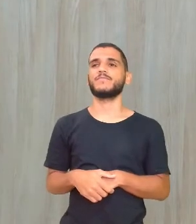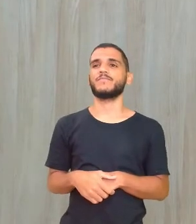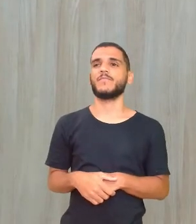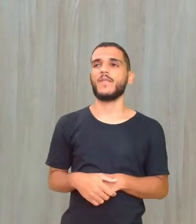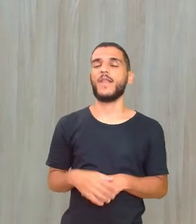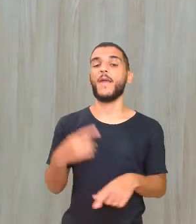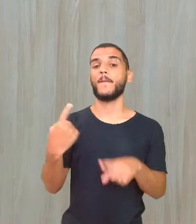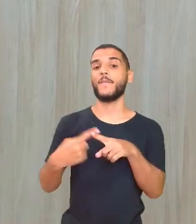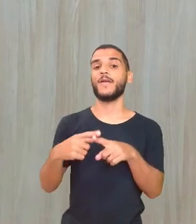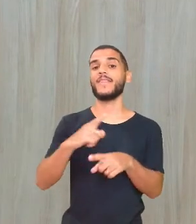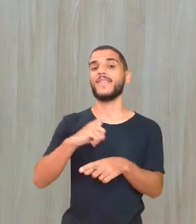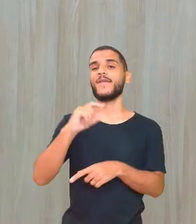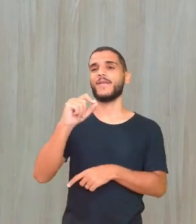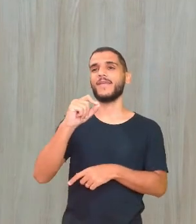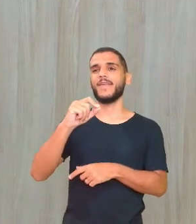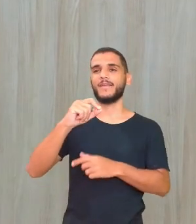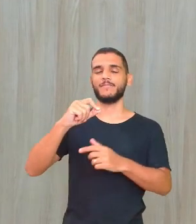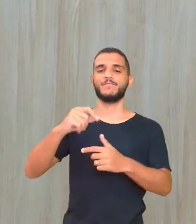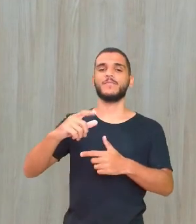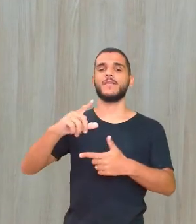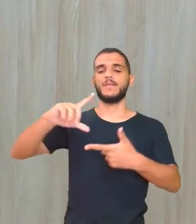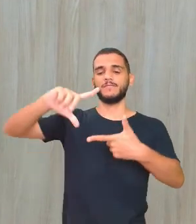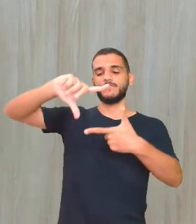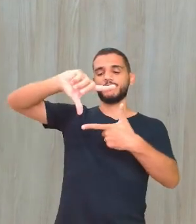Porque eu tenho uma inclinação nesse